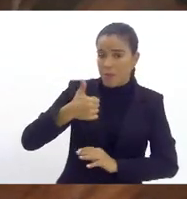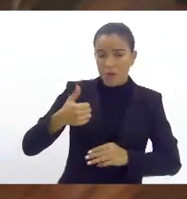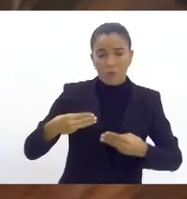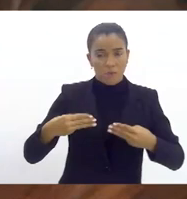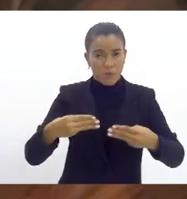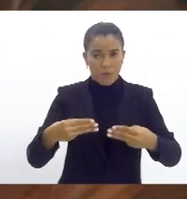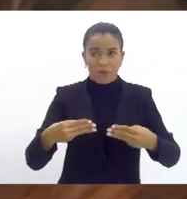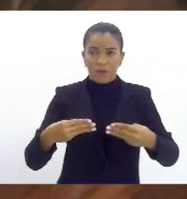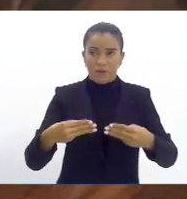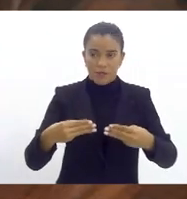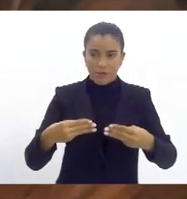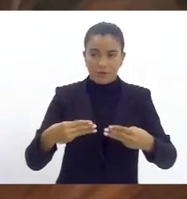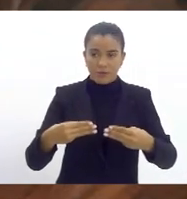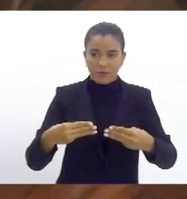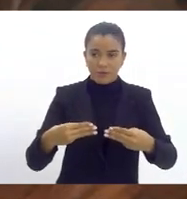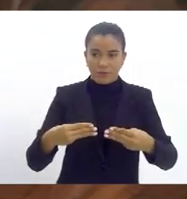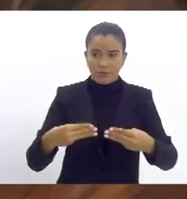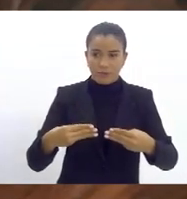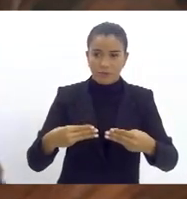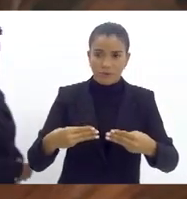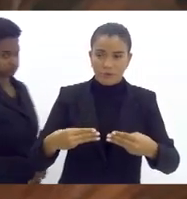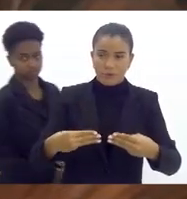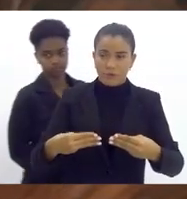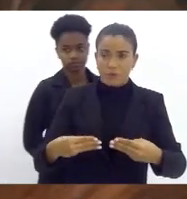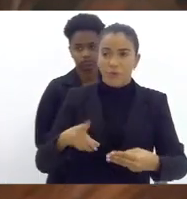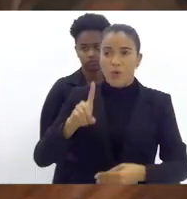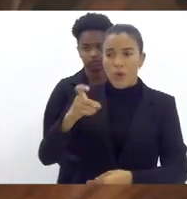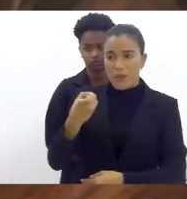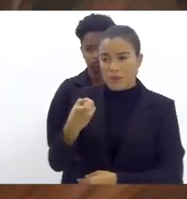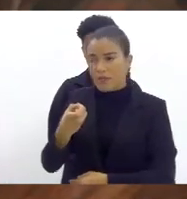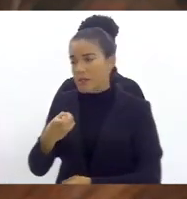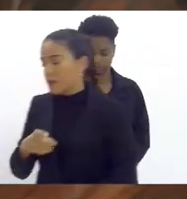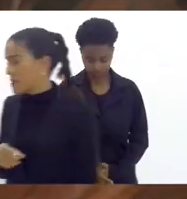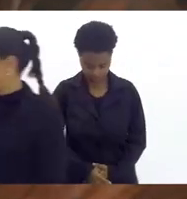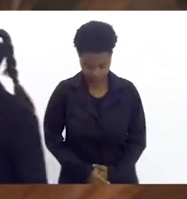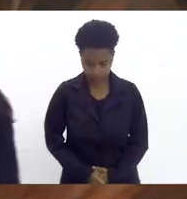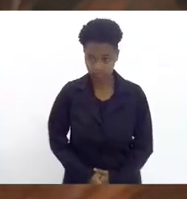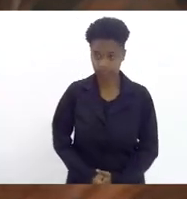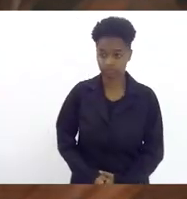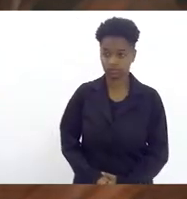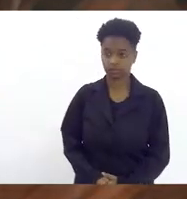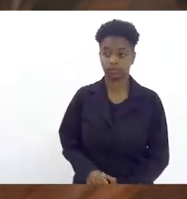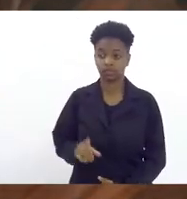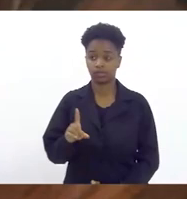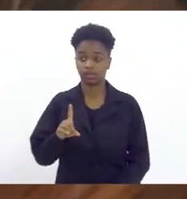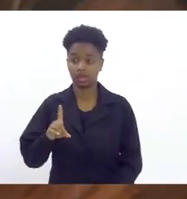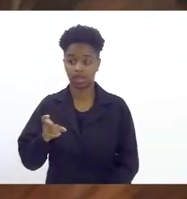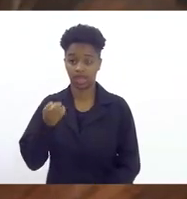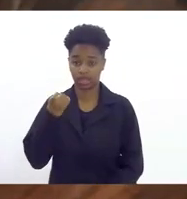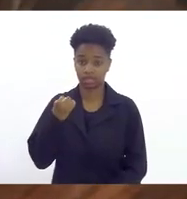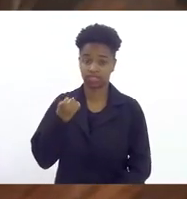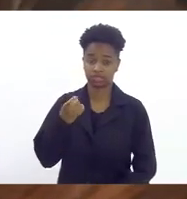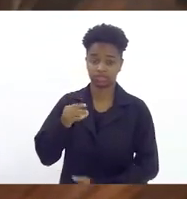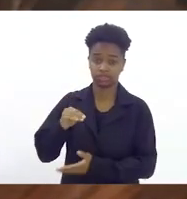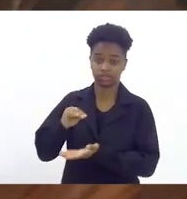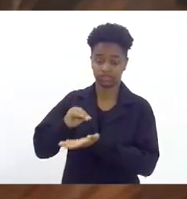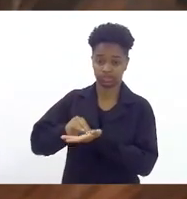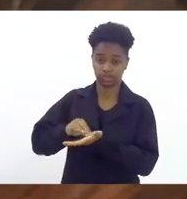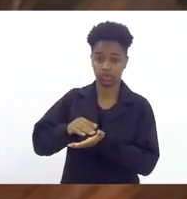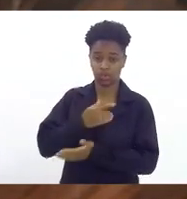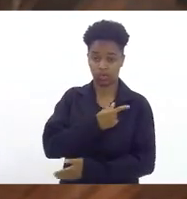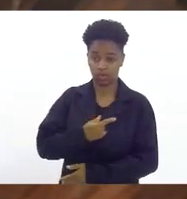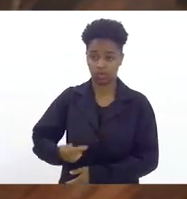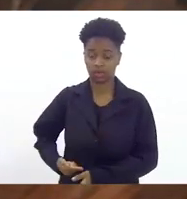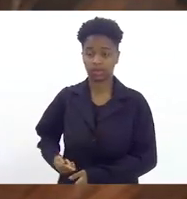do o antigo governo né ex-governo a gente teve o Ricardo